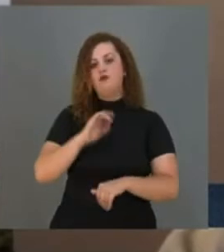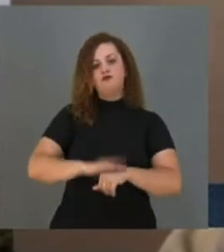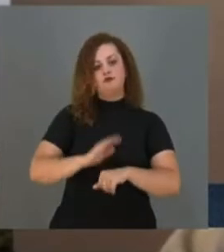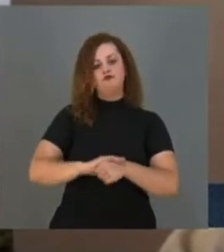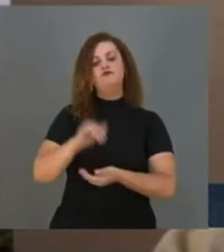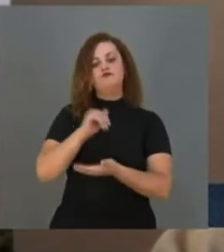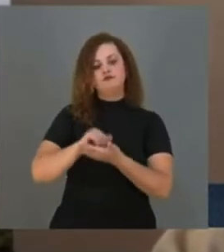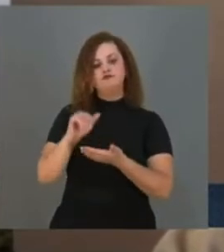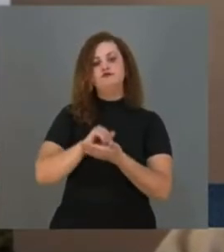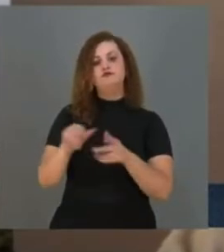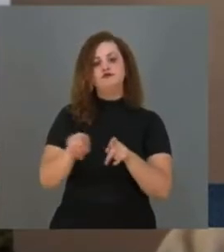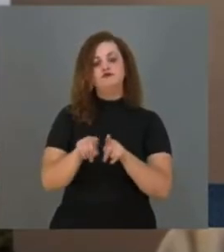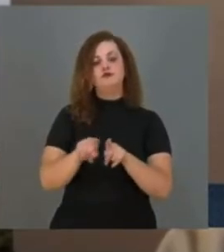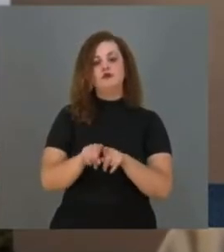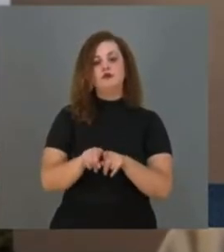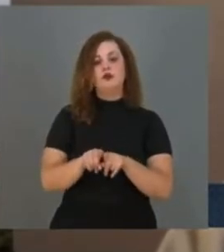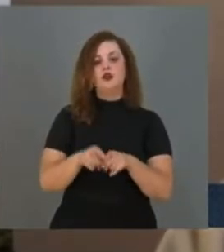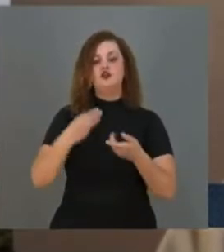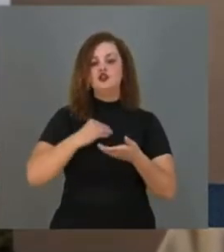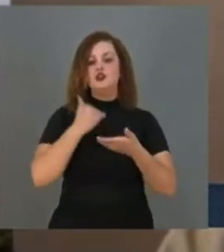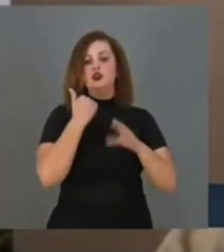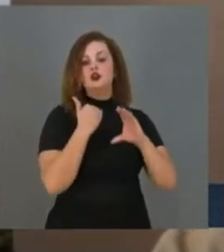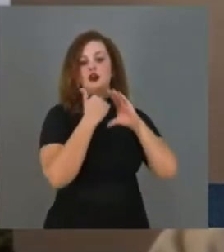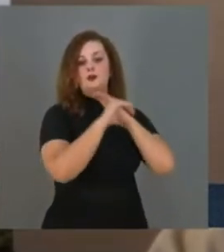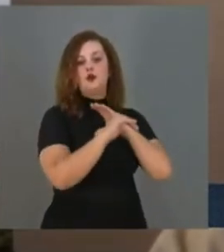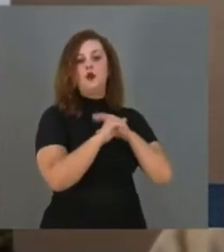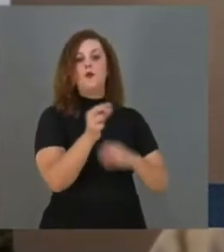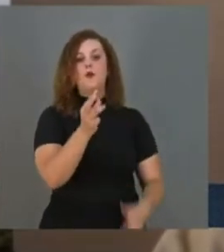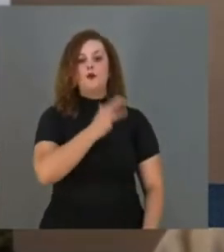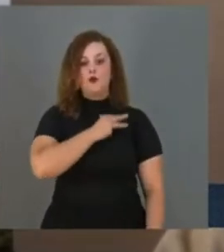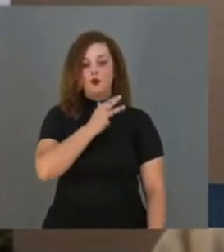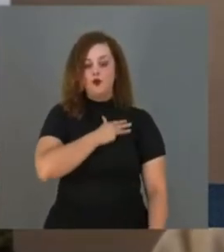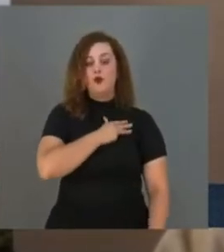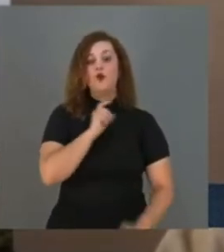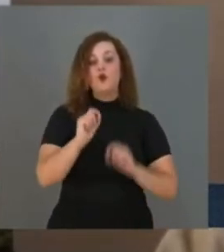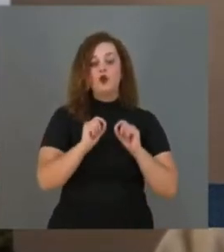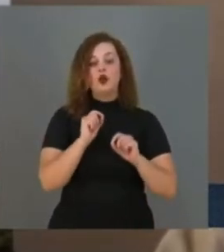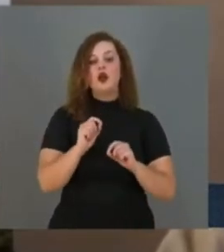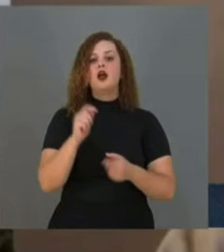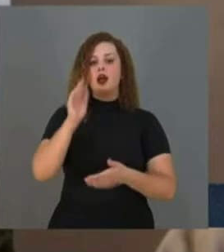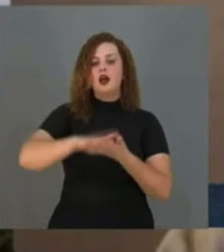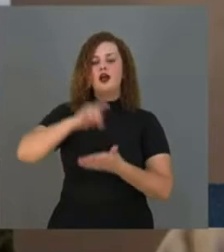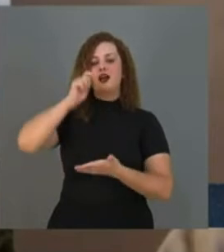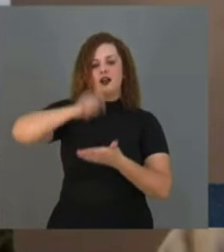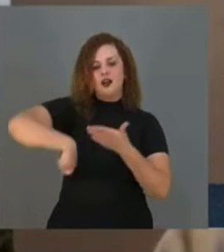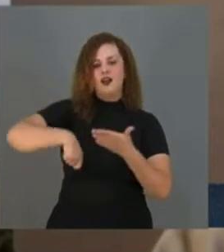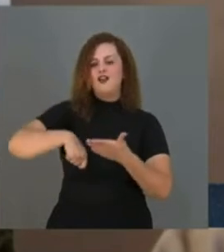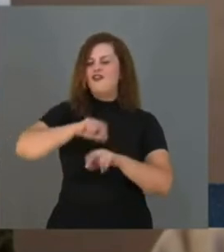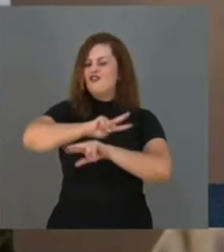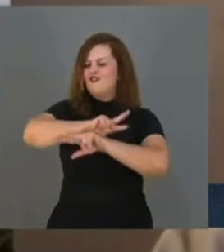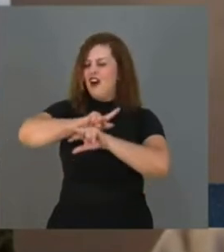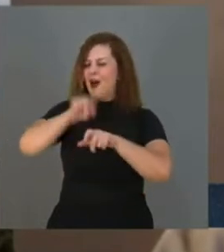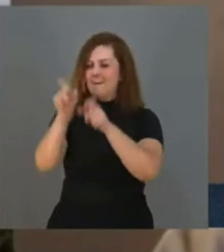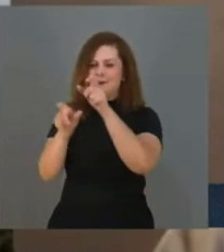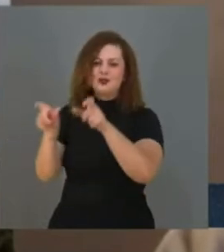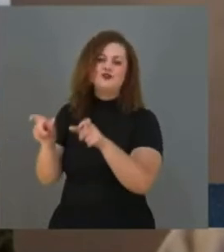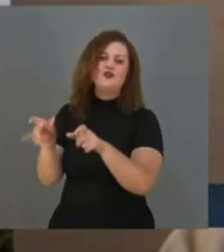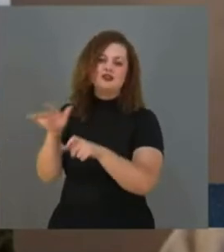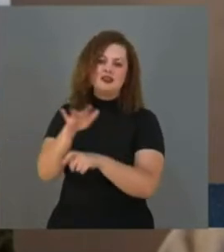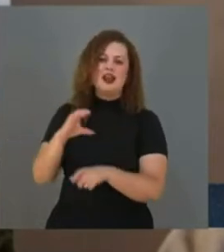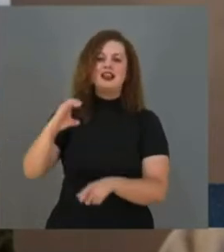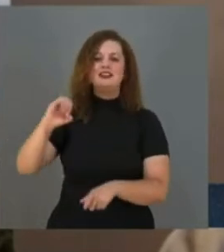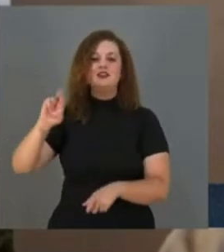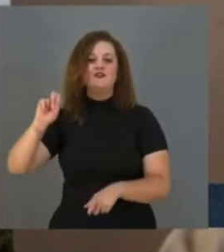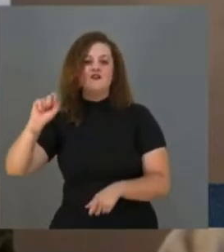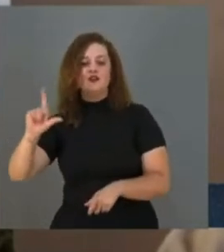também, encaminhada ao presidente eleito Luiz Inácio Lula da Silva, assinada por diversas pessoas e entidades civis